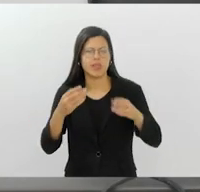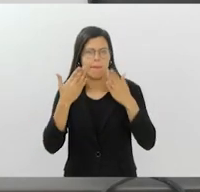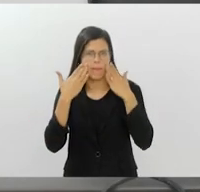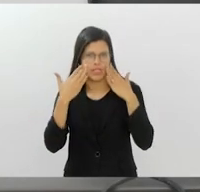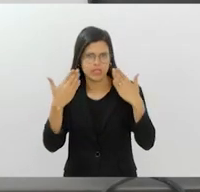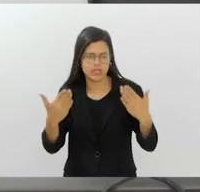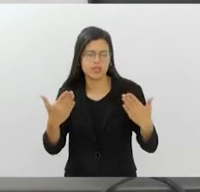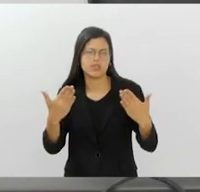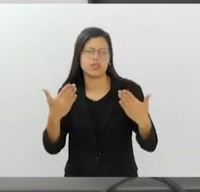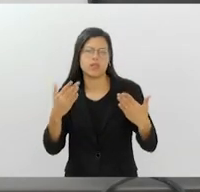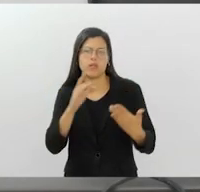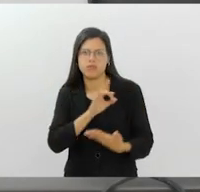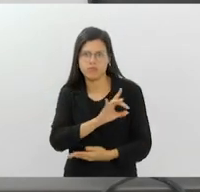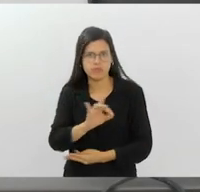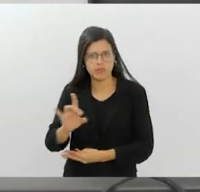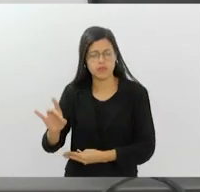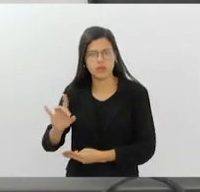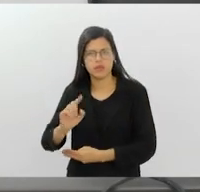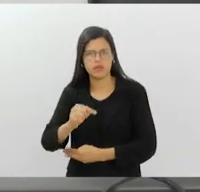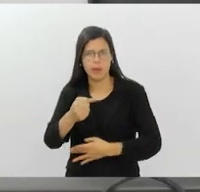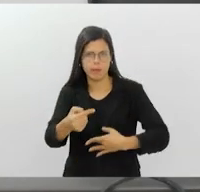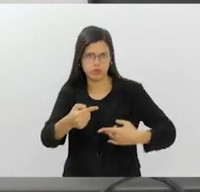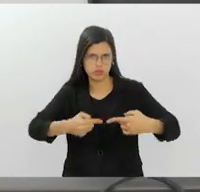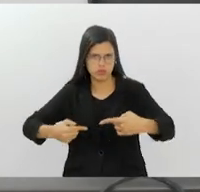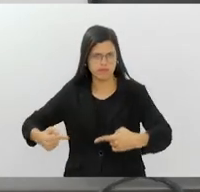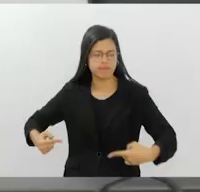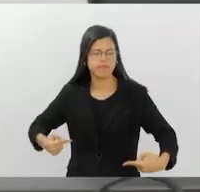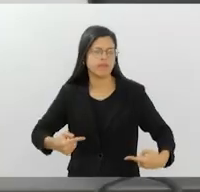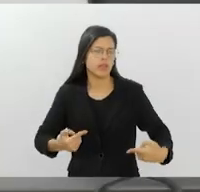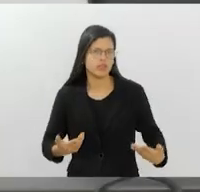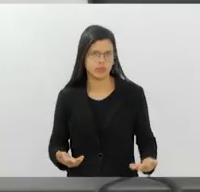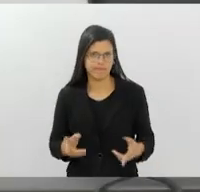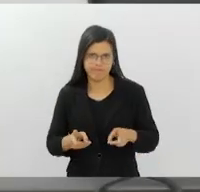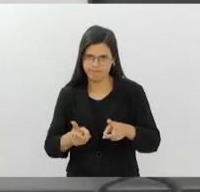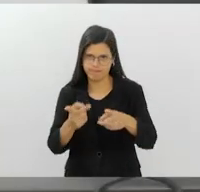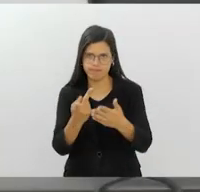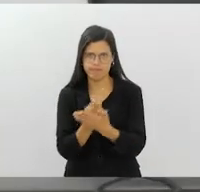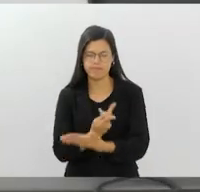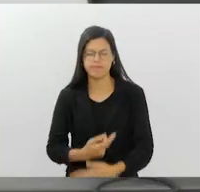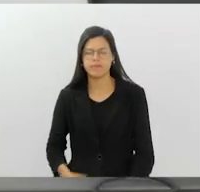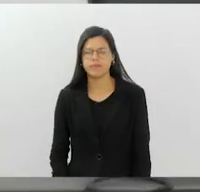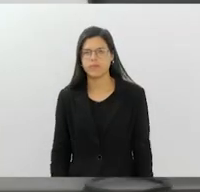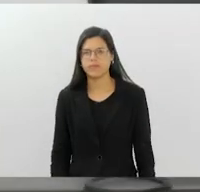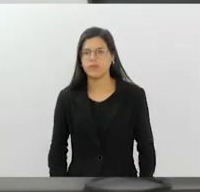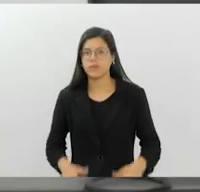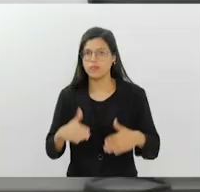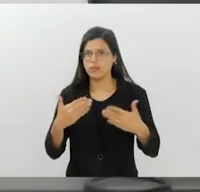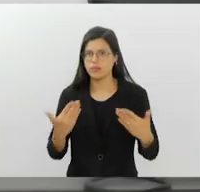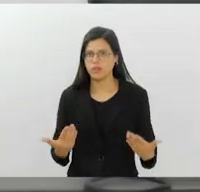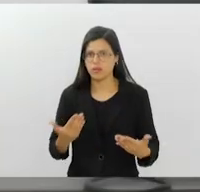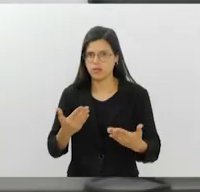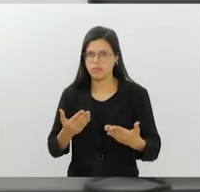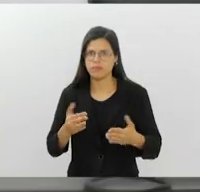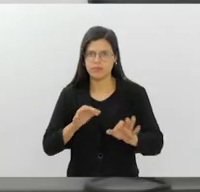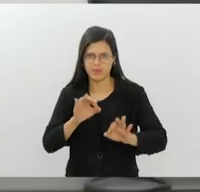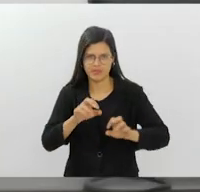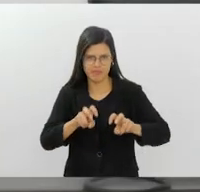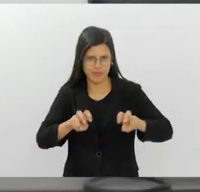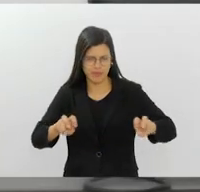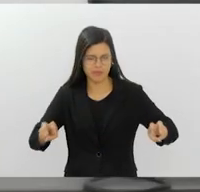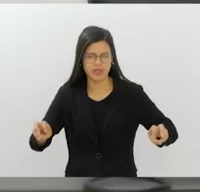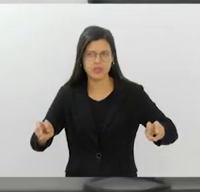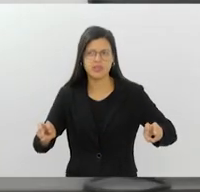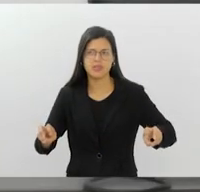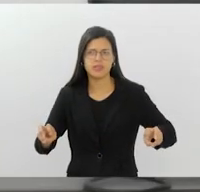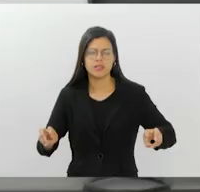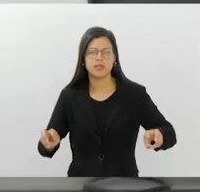as apresentações e o debate como sempre então Eh para montar a mesa a gente combinou aqui com